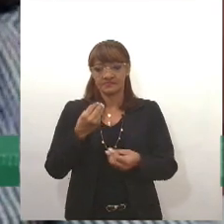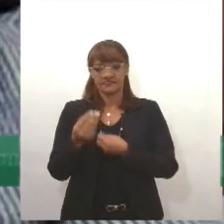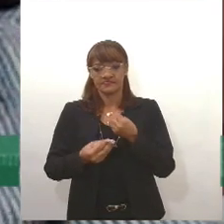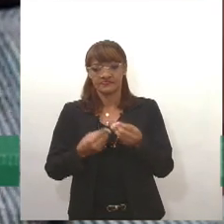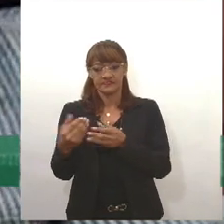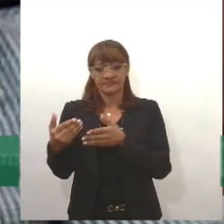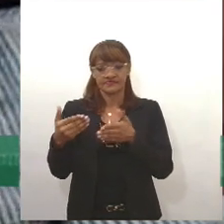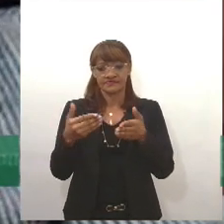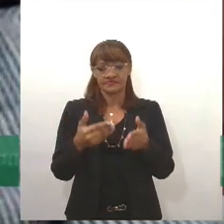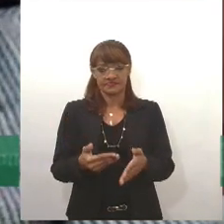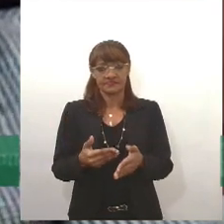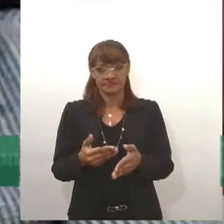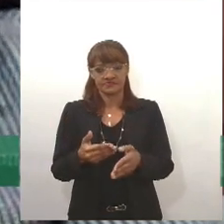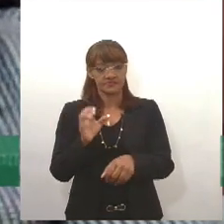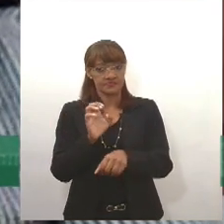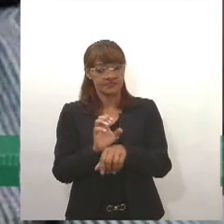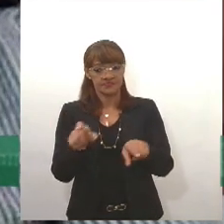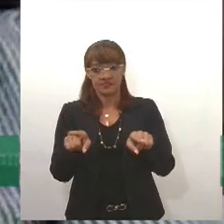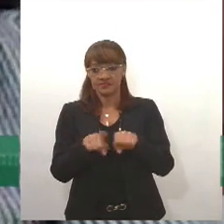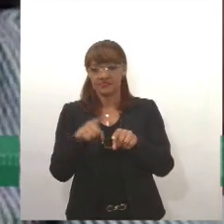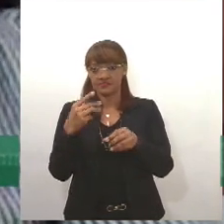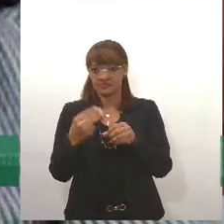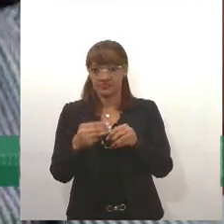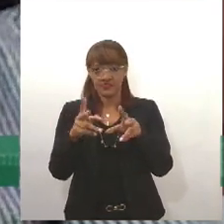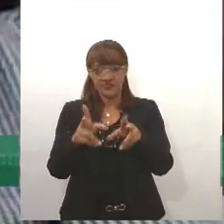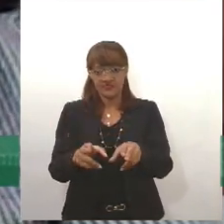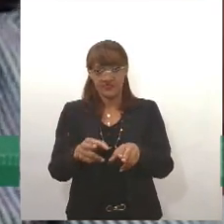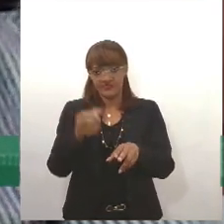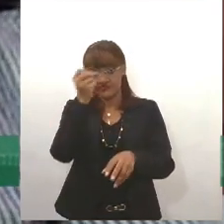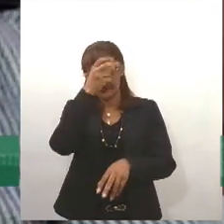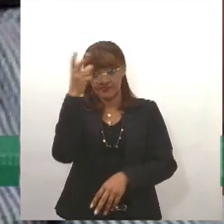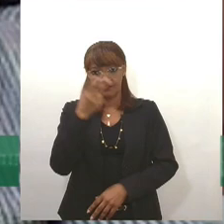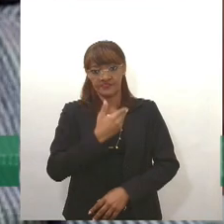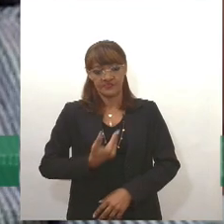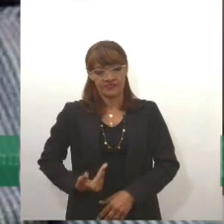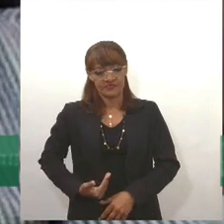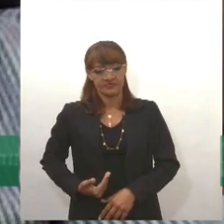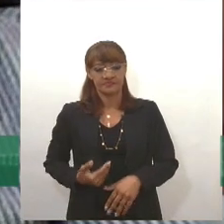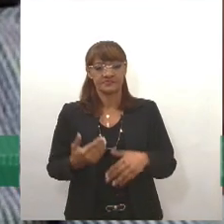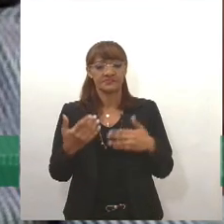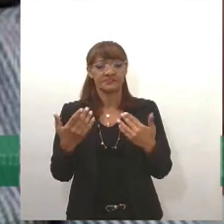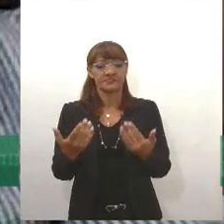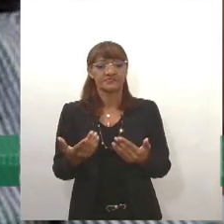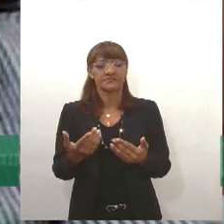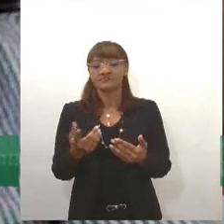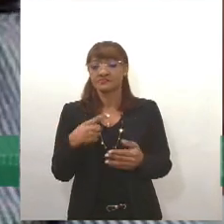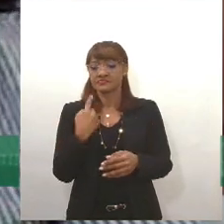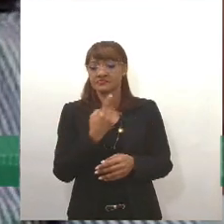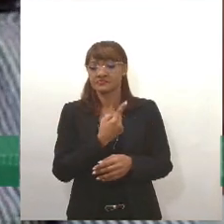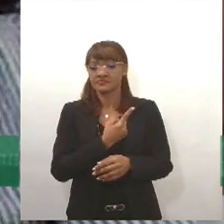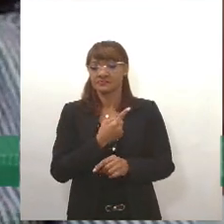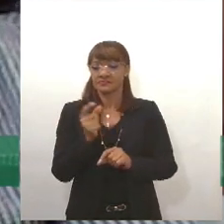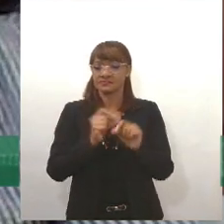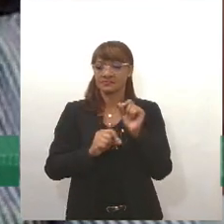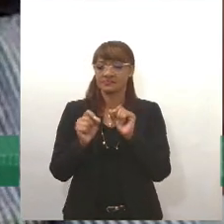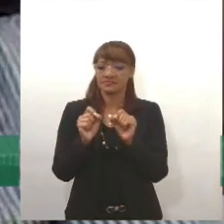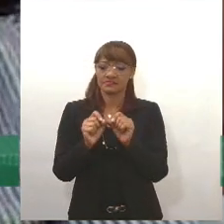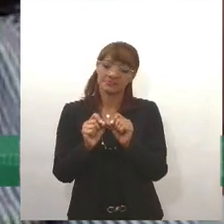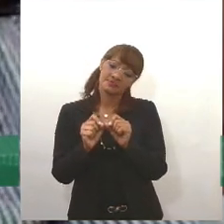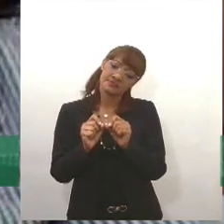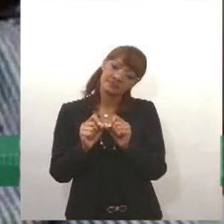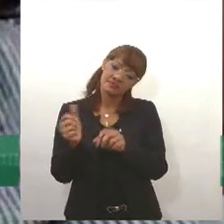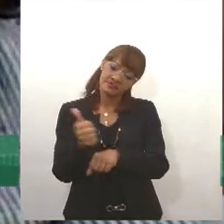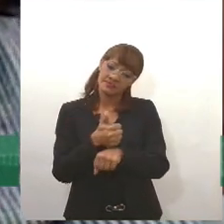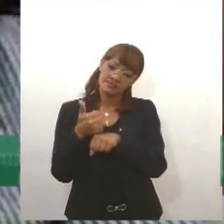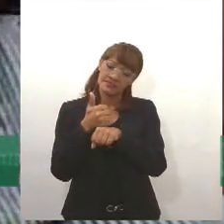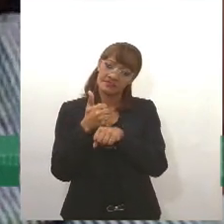municípios eh E essas isenções como nós temos nas isenções nas profissões que a gente tem aí uma